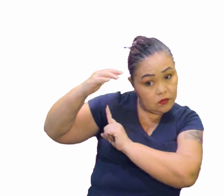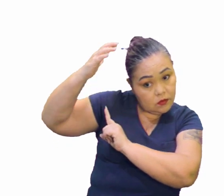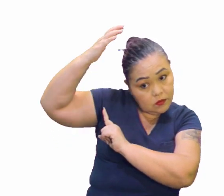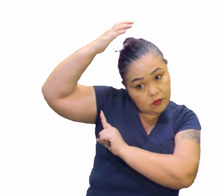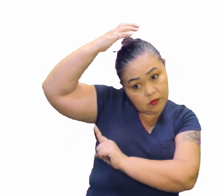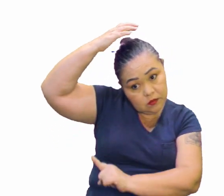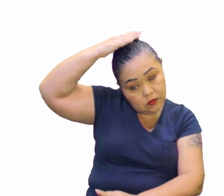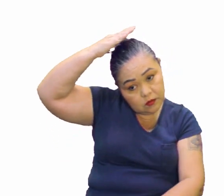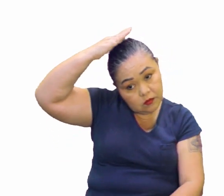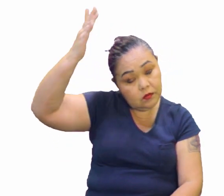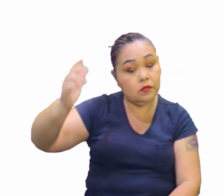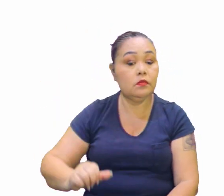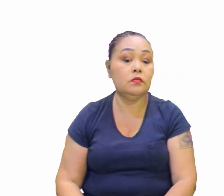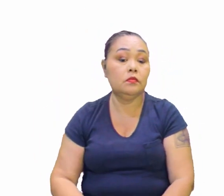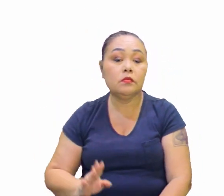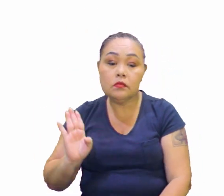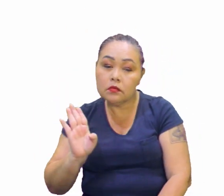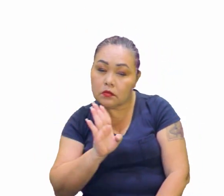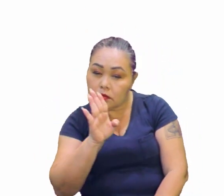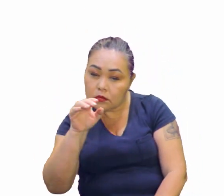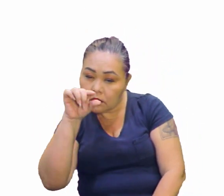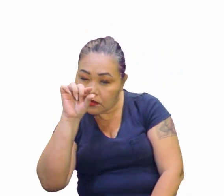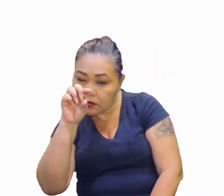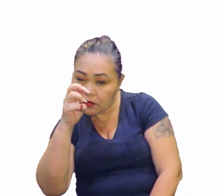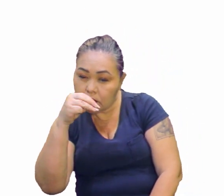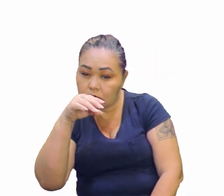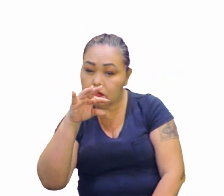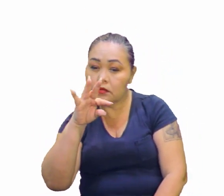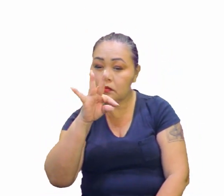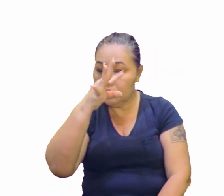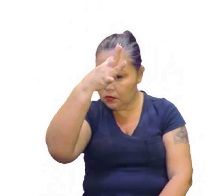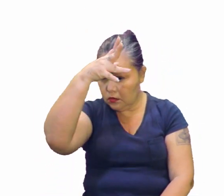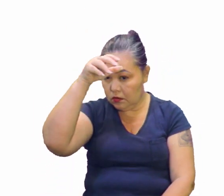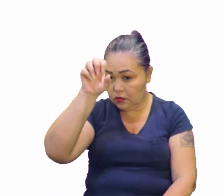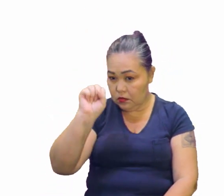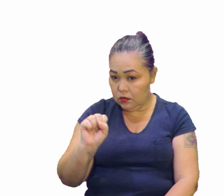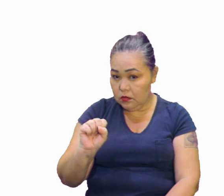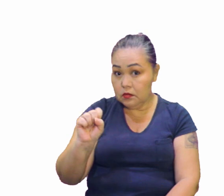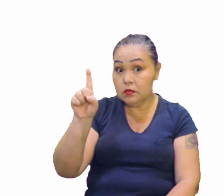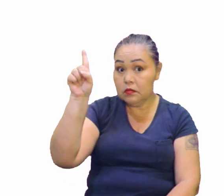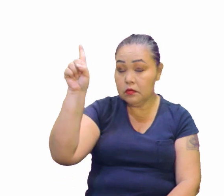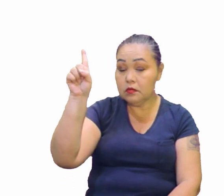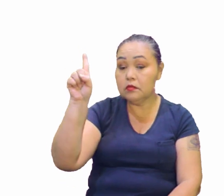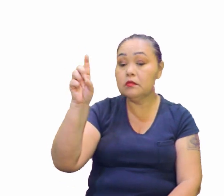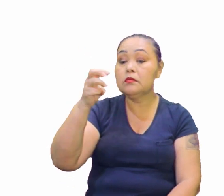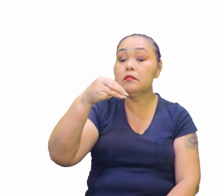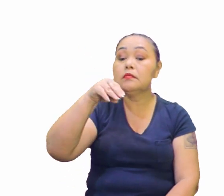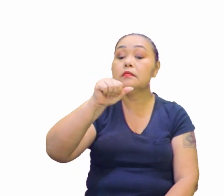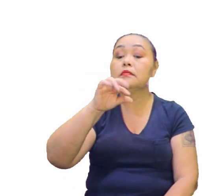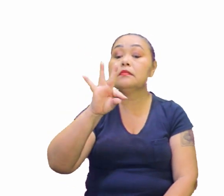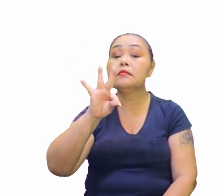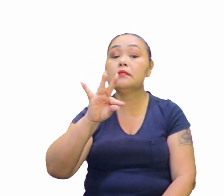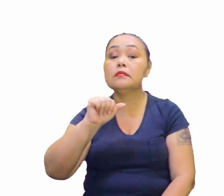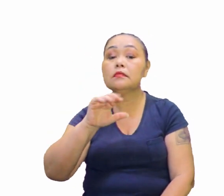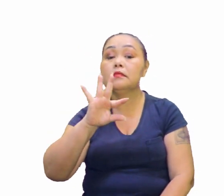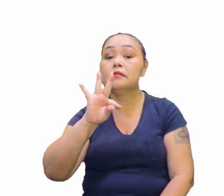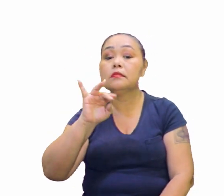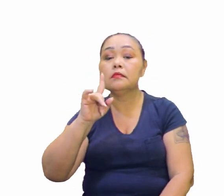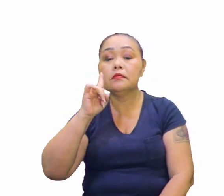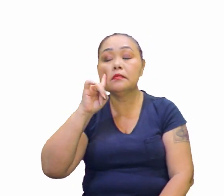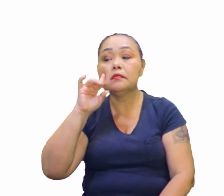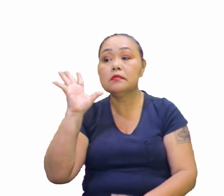adentra o Mato Grosso do Sul, ok? A Mata Atlântica é um bioma composto por um conjunto